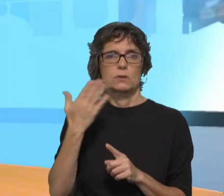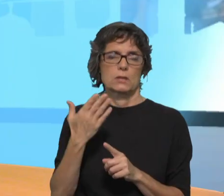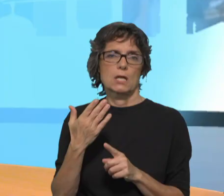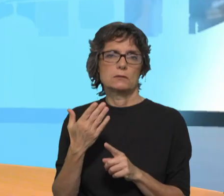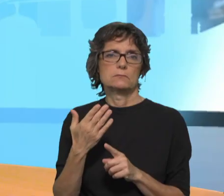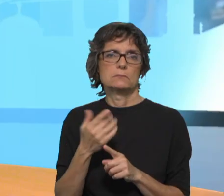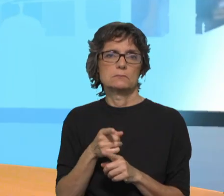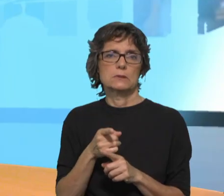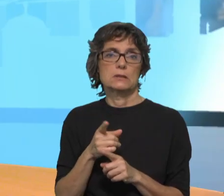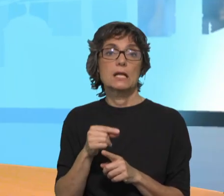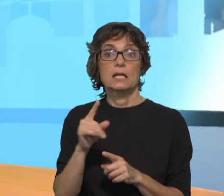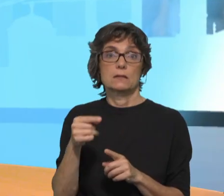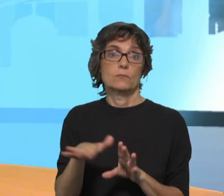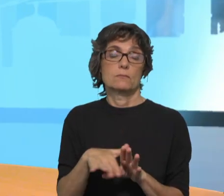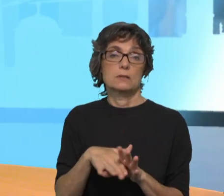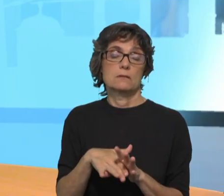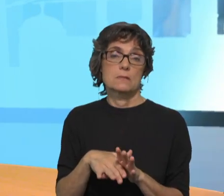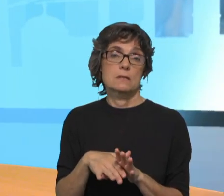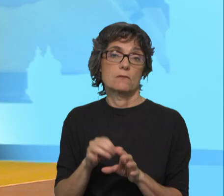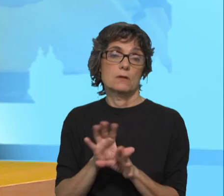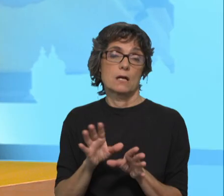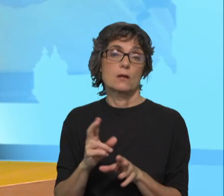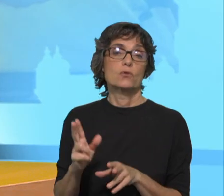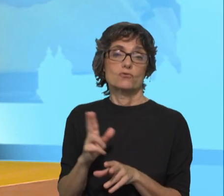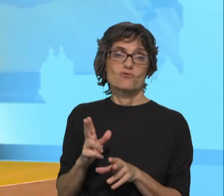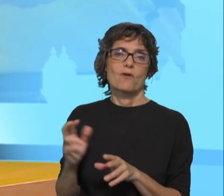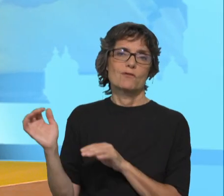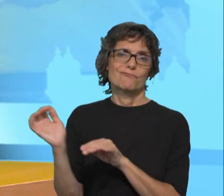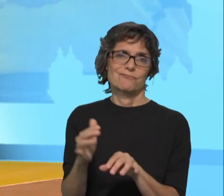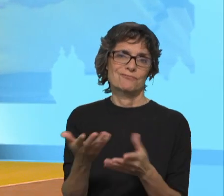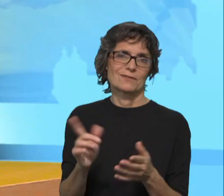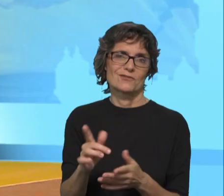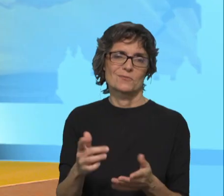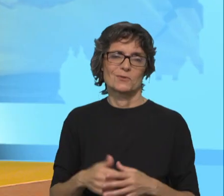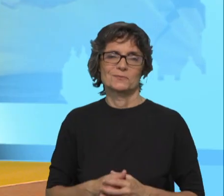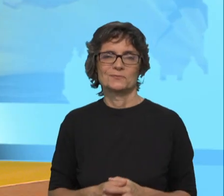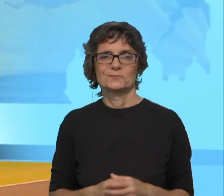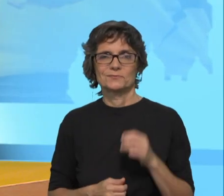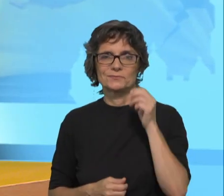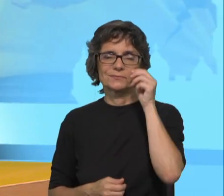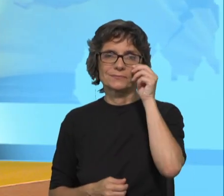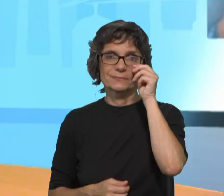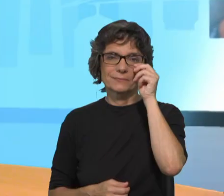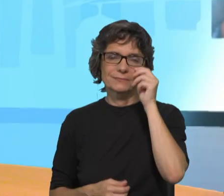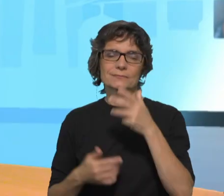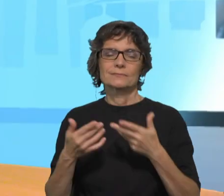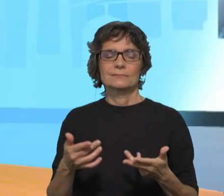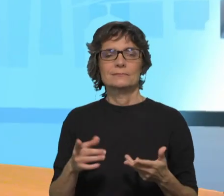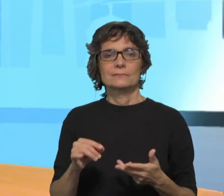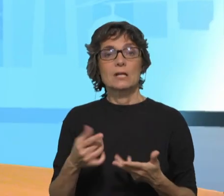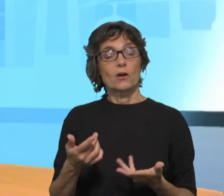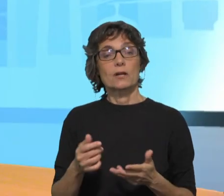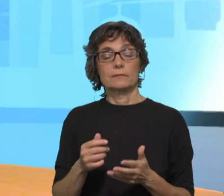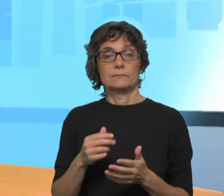participação dos jovens na Jornada Mundial da Juventude. Padre Jorge Nunes, olhamos também a liturgia, é